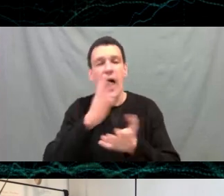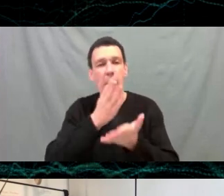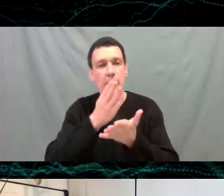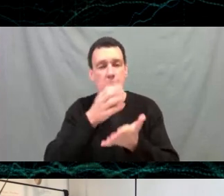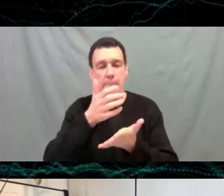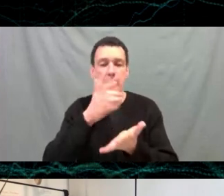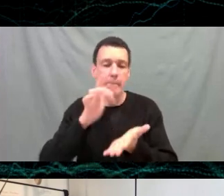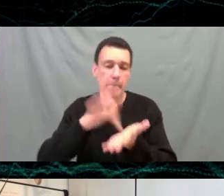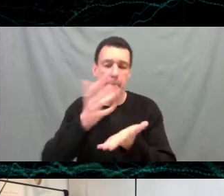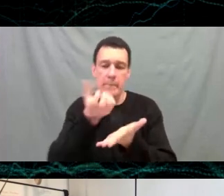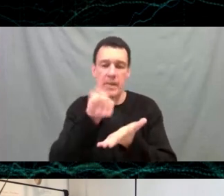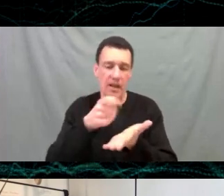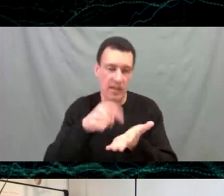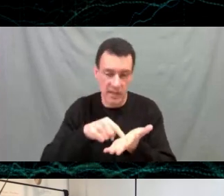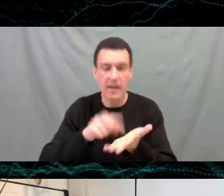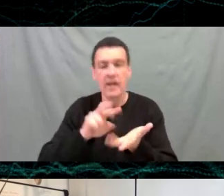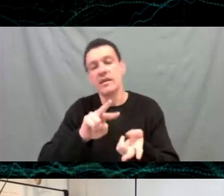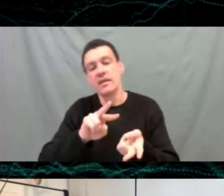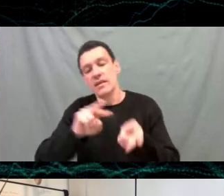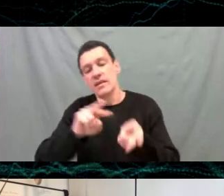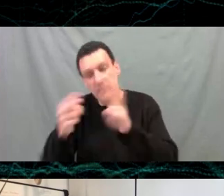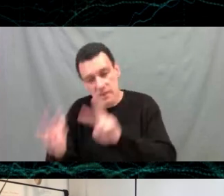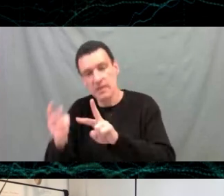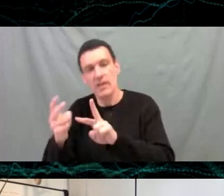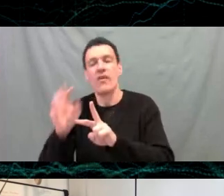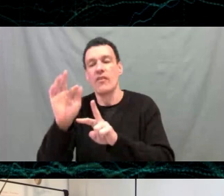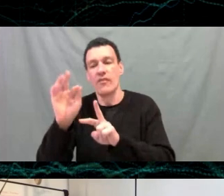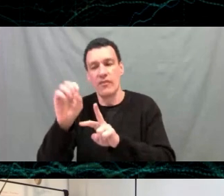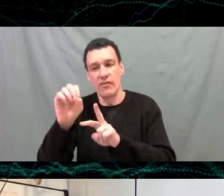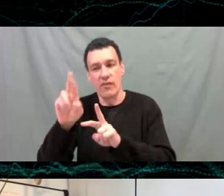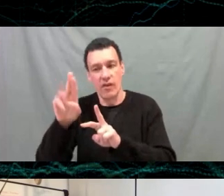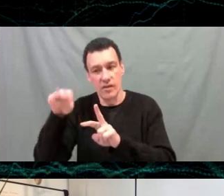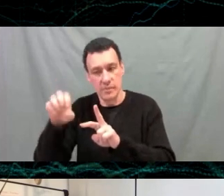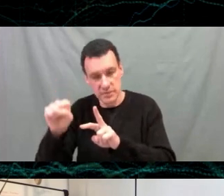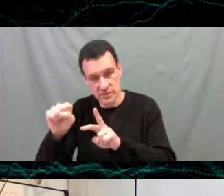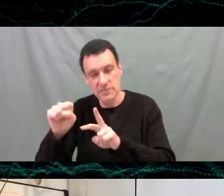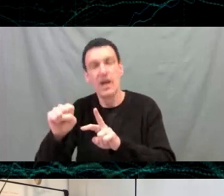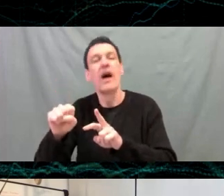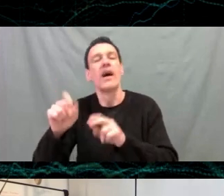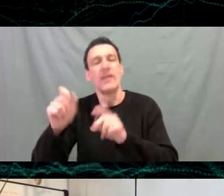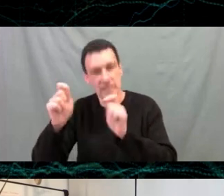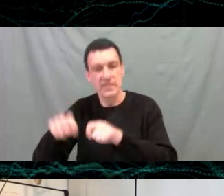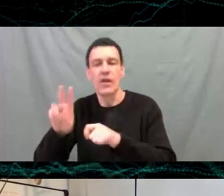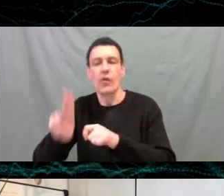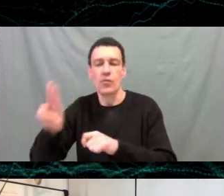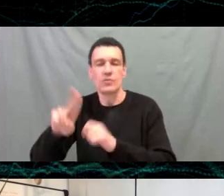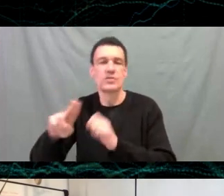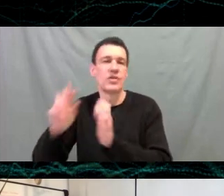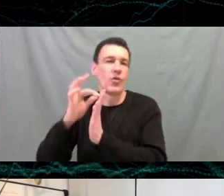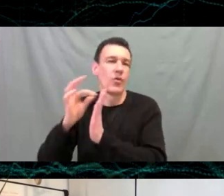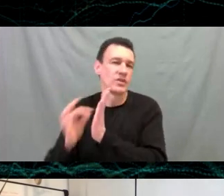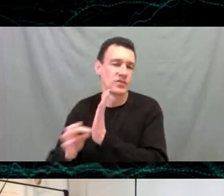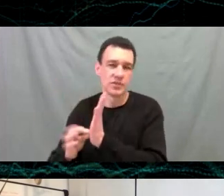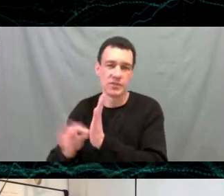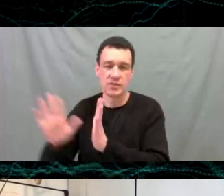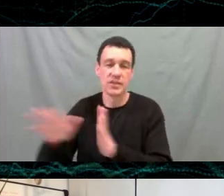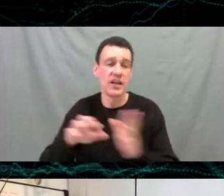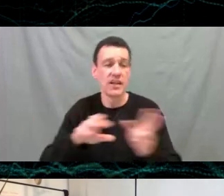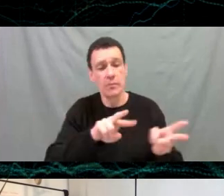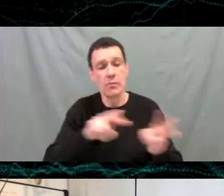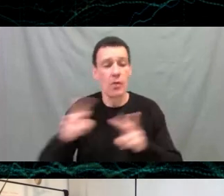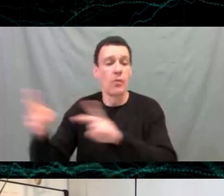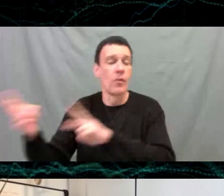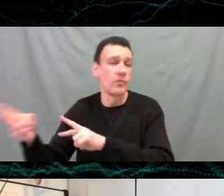lá, né, o output como input, para que eu consiga utilizar nesse código aqui. E aí eu tenho a minha cadeia